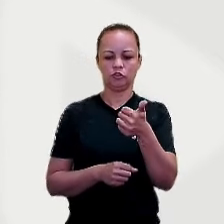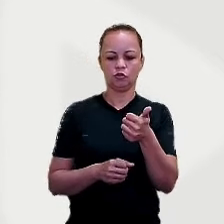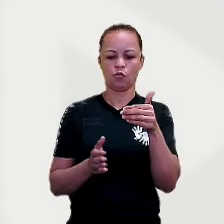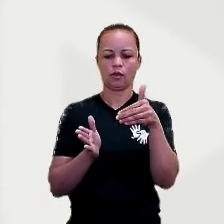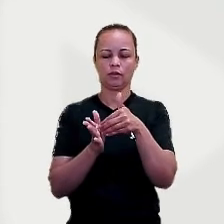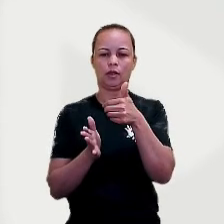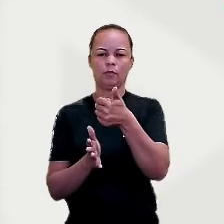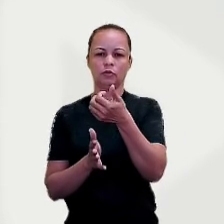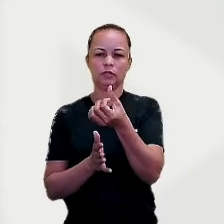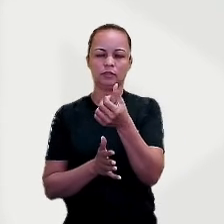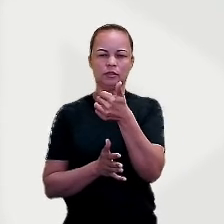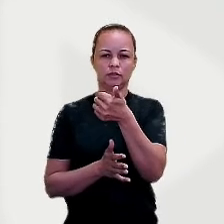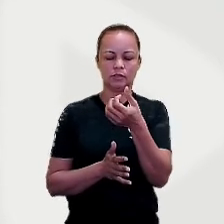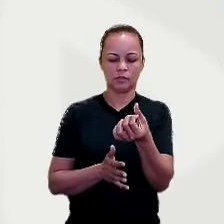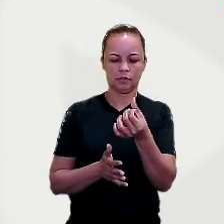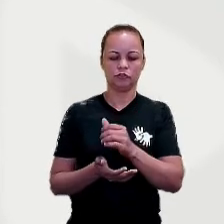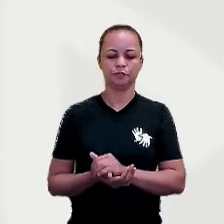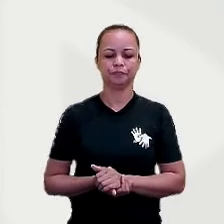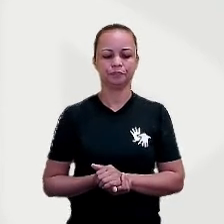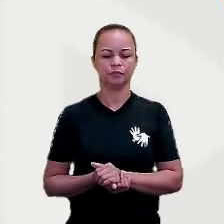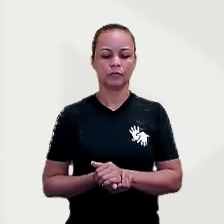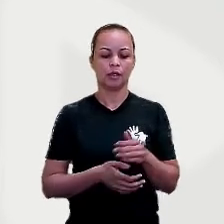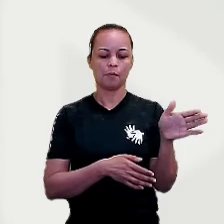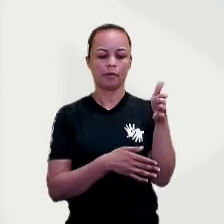real, de 1600 a